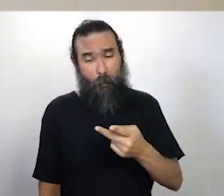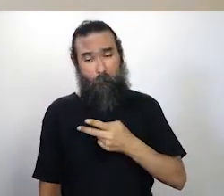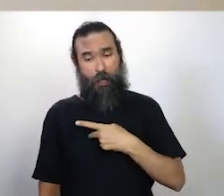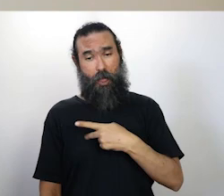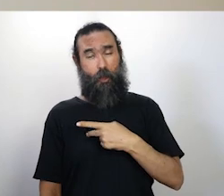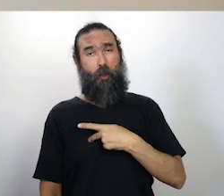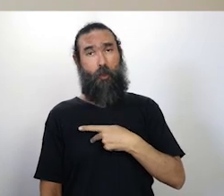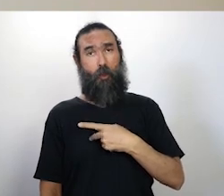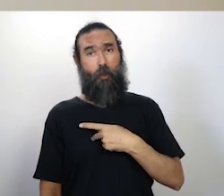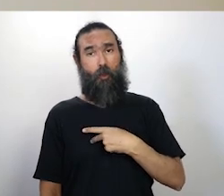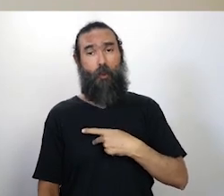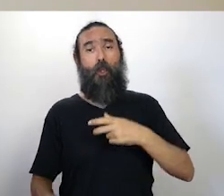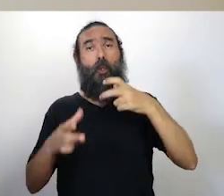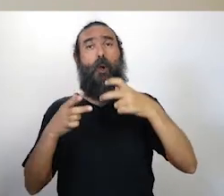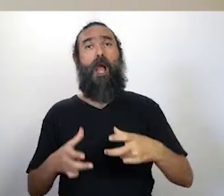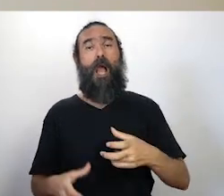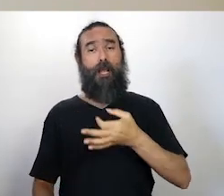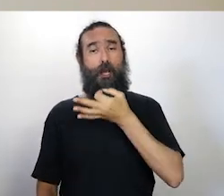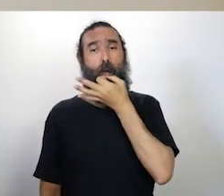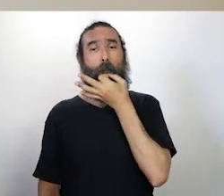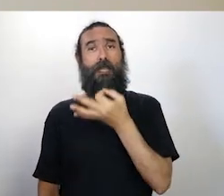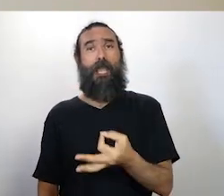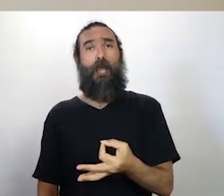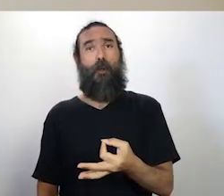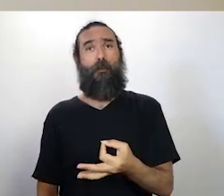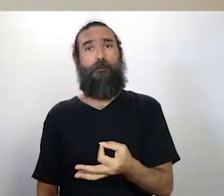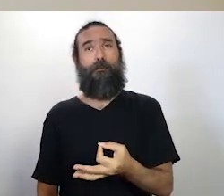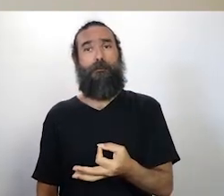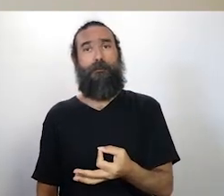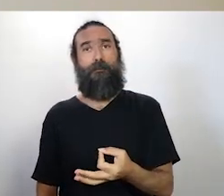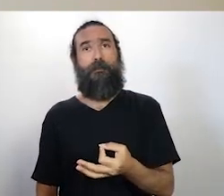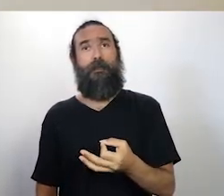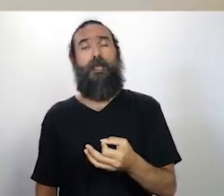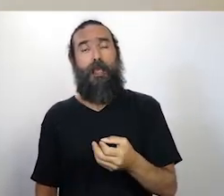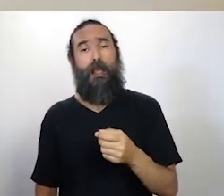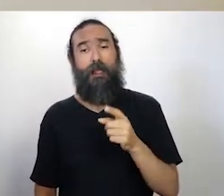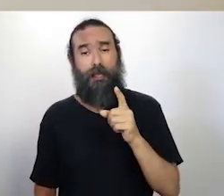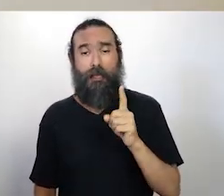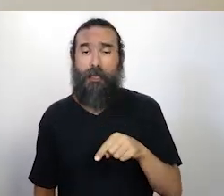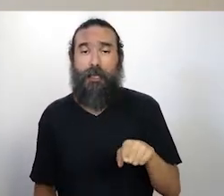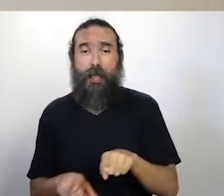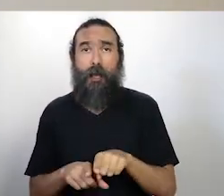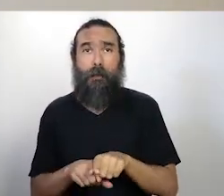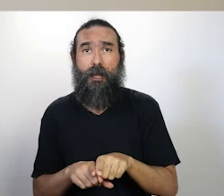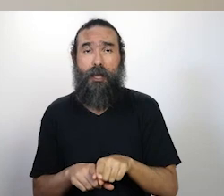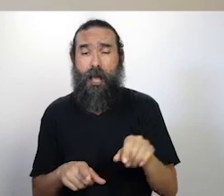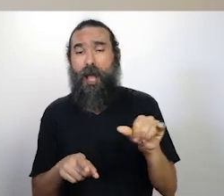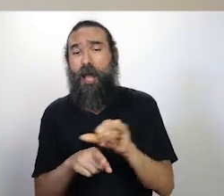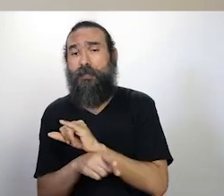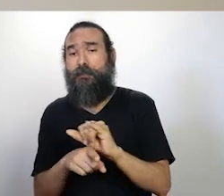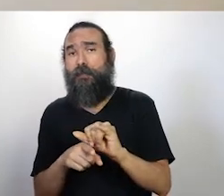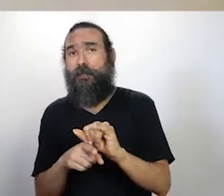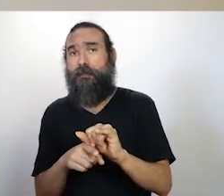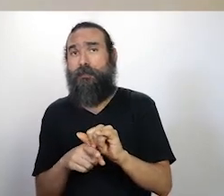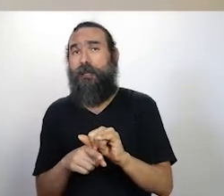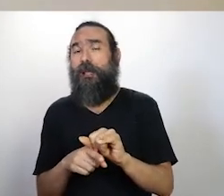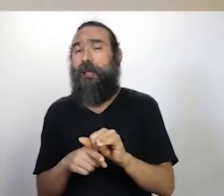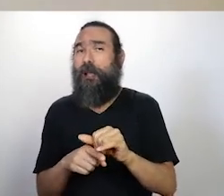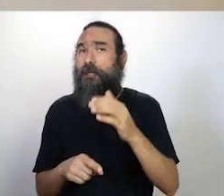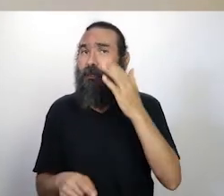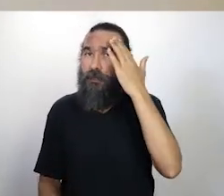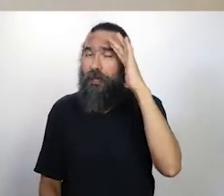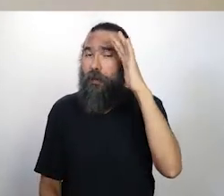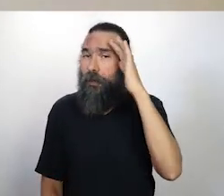saber o meu lugar de fala, porque o meu lugar de fala muitas vezes é o lugar de ouvir também, se eu disser